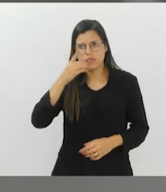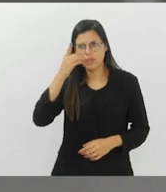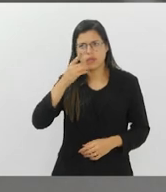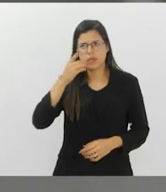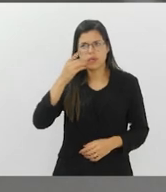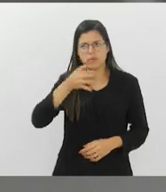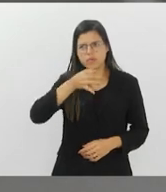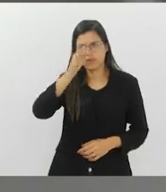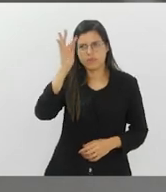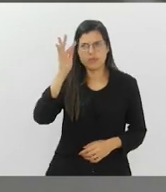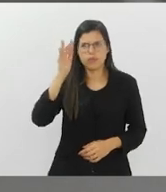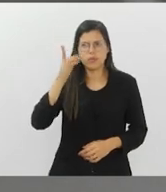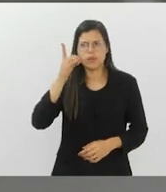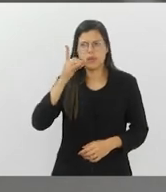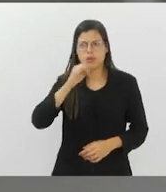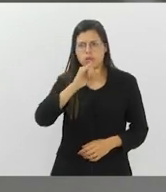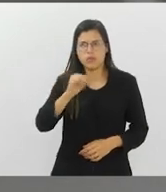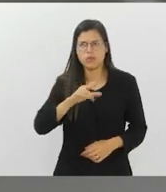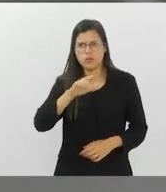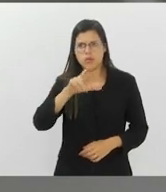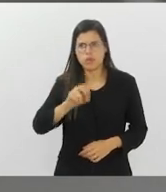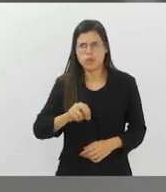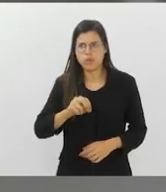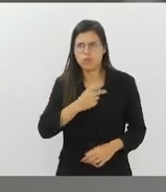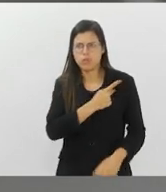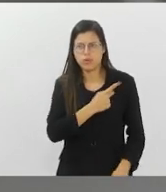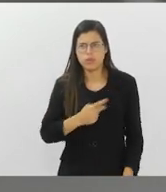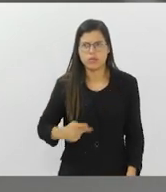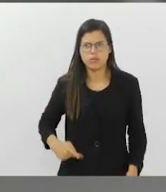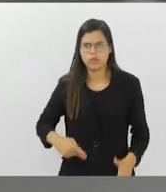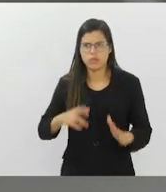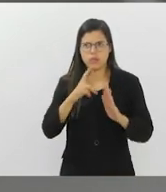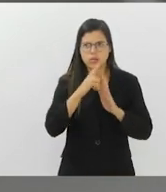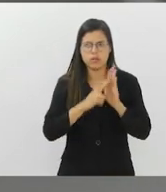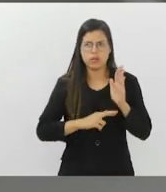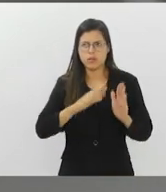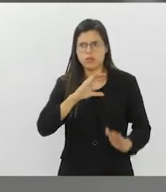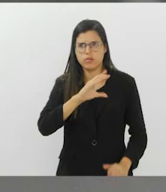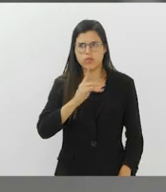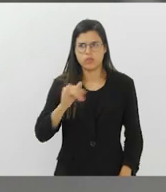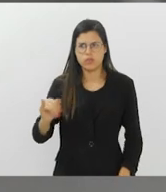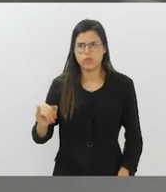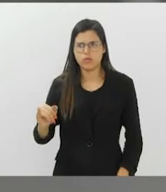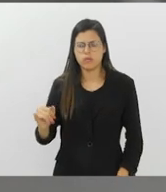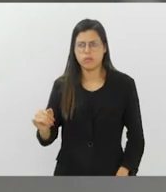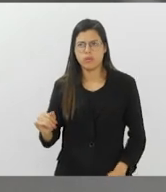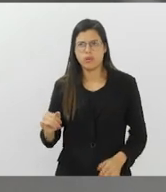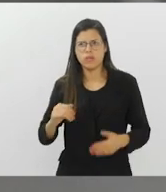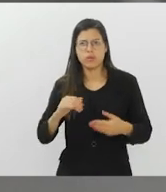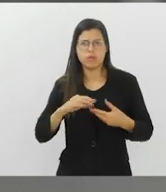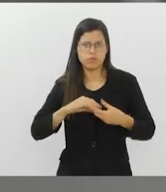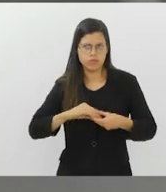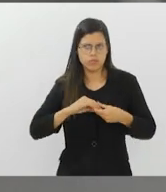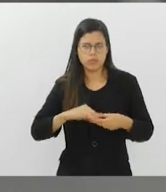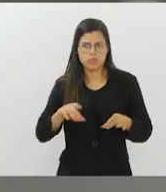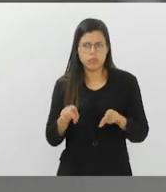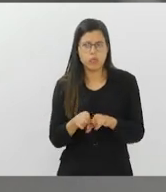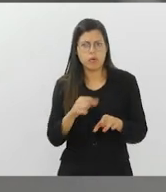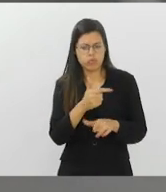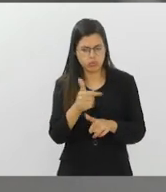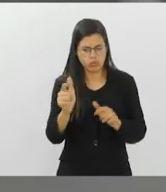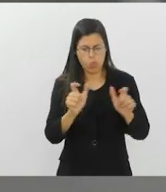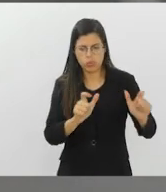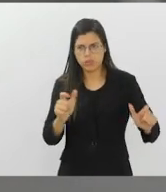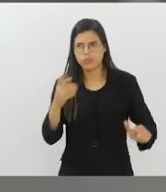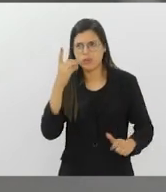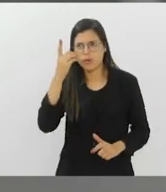Pacheco e Júlio Rocha, respectivamente presidente e relator dessa CPI, em nome de quem cumprimento as senhoras e senhores deputados,